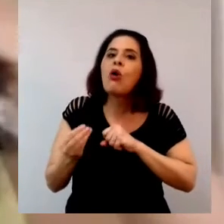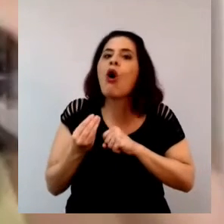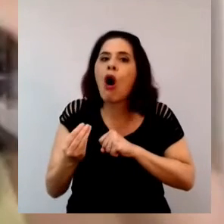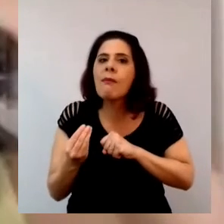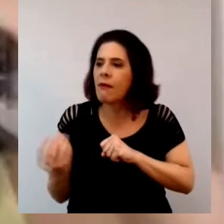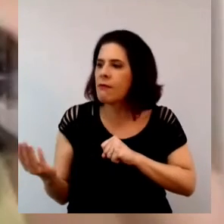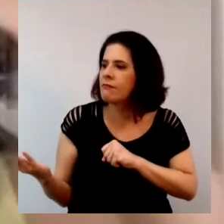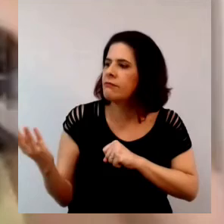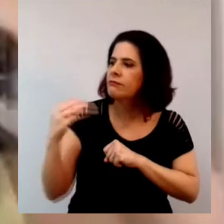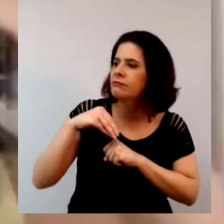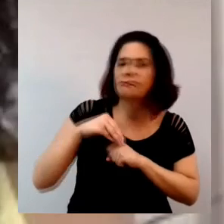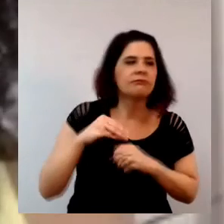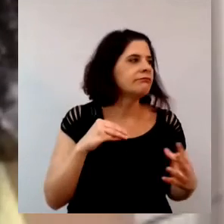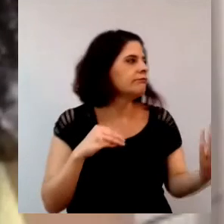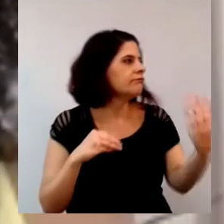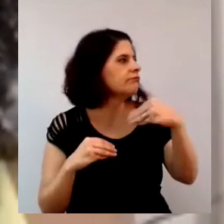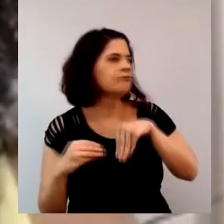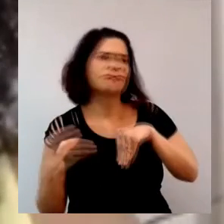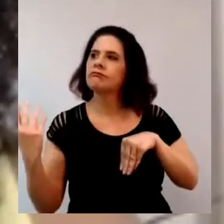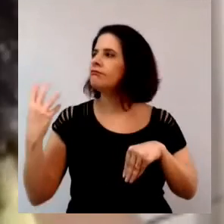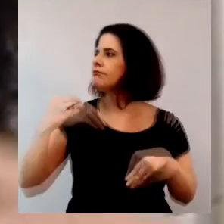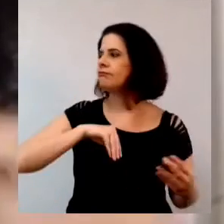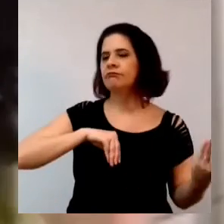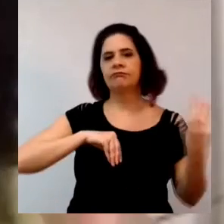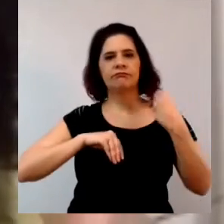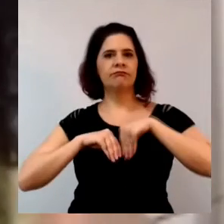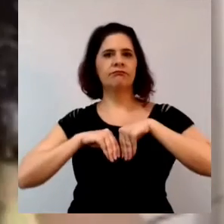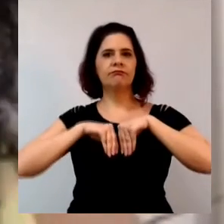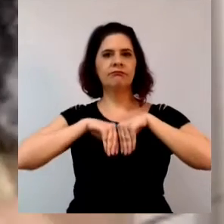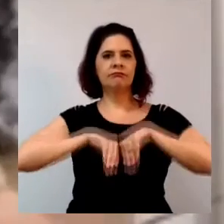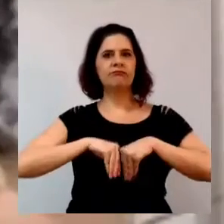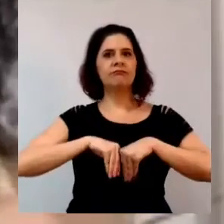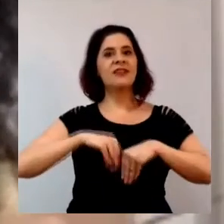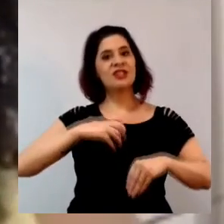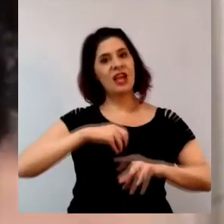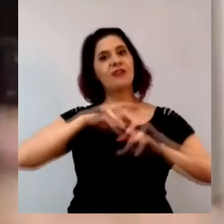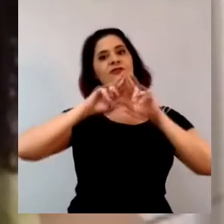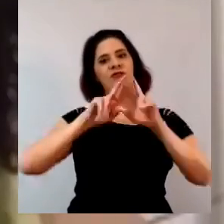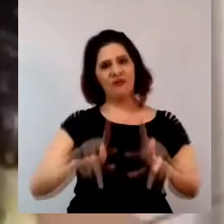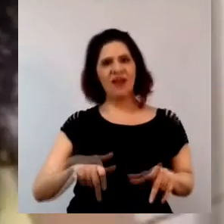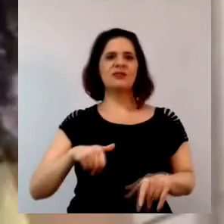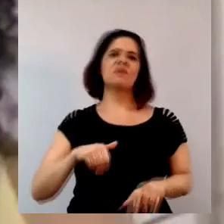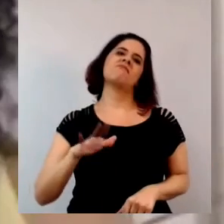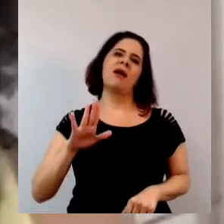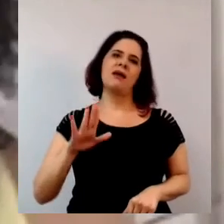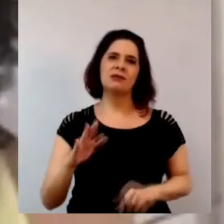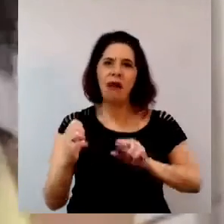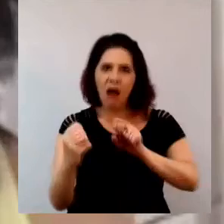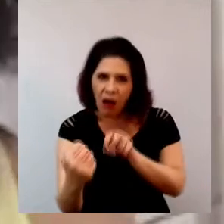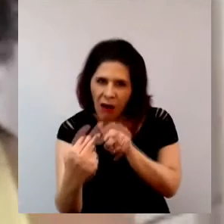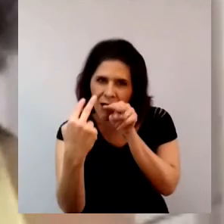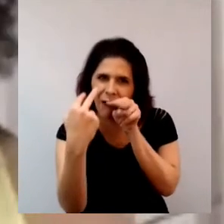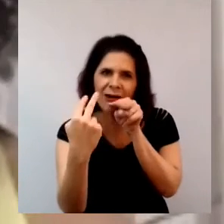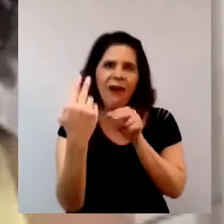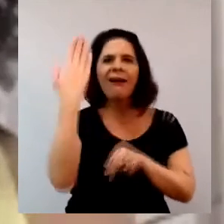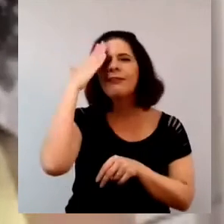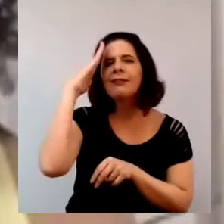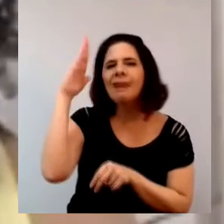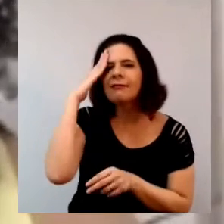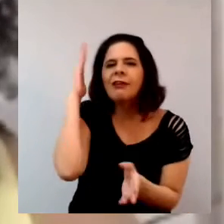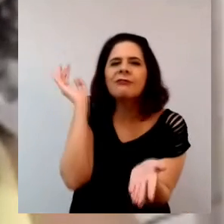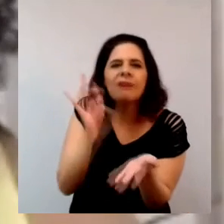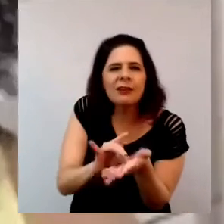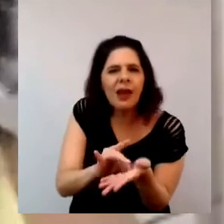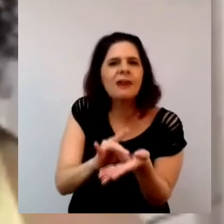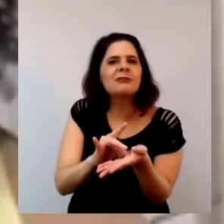descer no caso de olhar nos olhos das pessoas e se comunicar de verdade, de entender de verdade, de ver que realmente existe uma